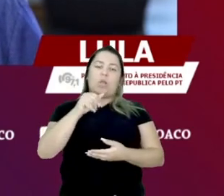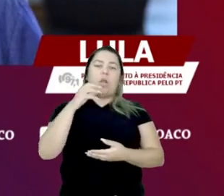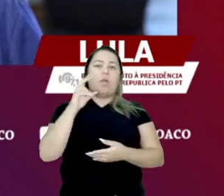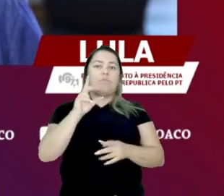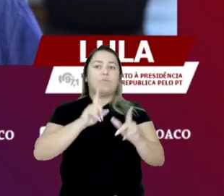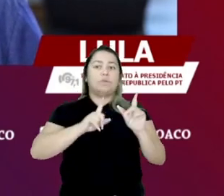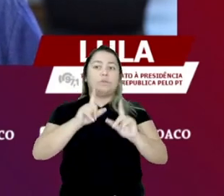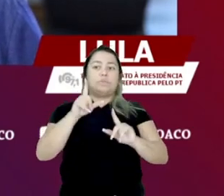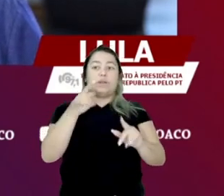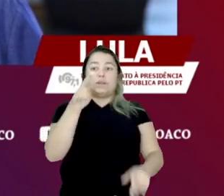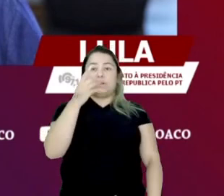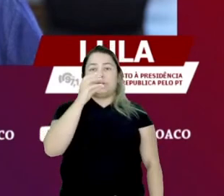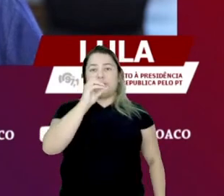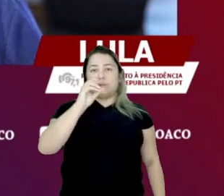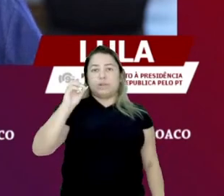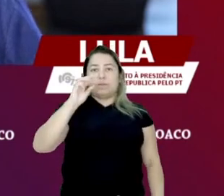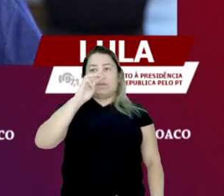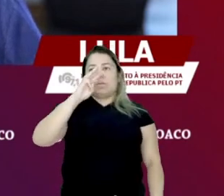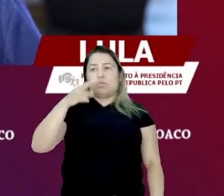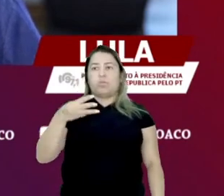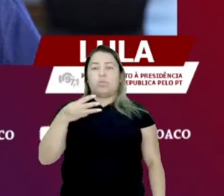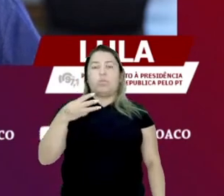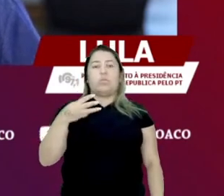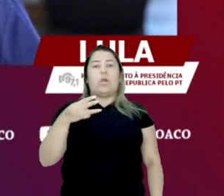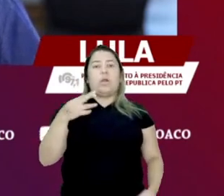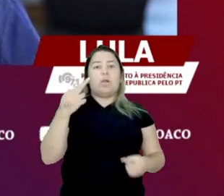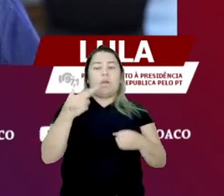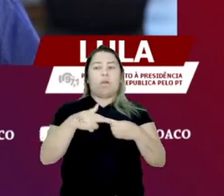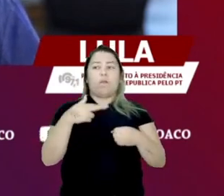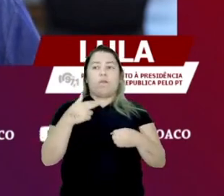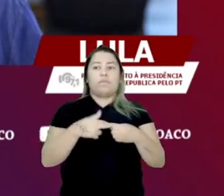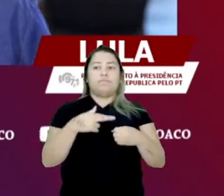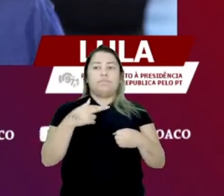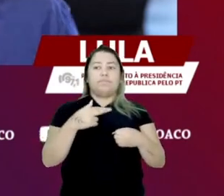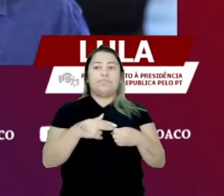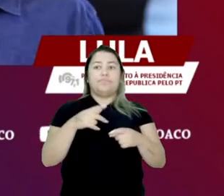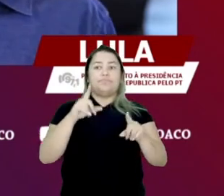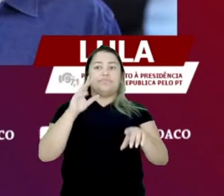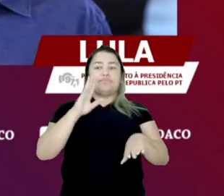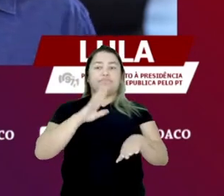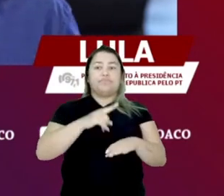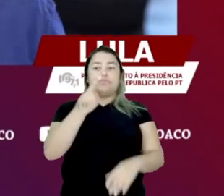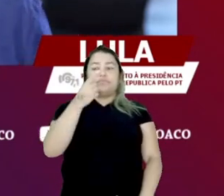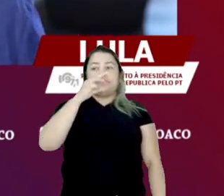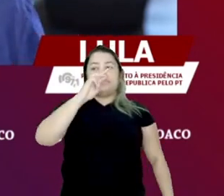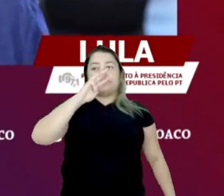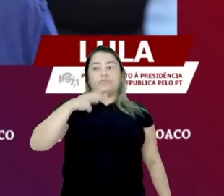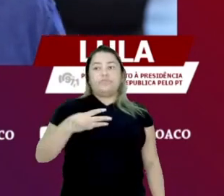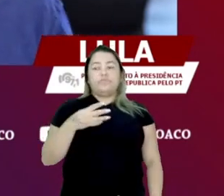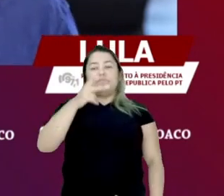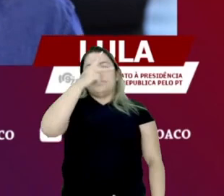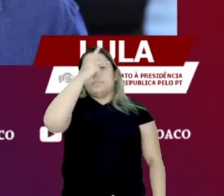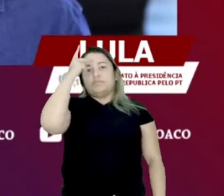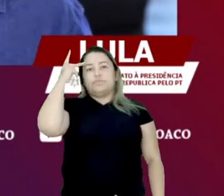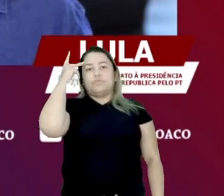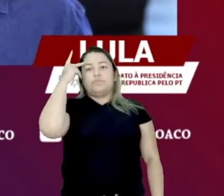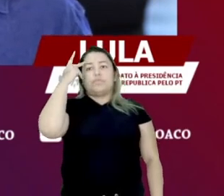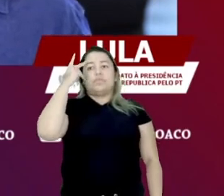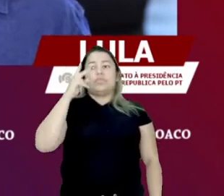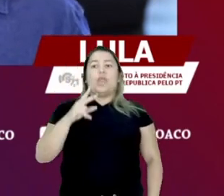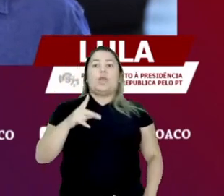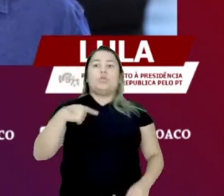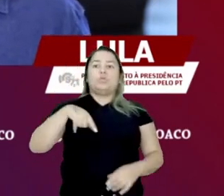nosso Dial 97 FM Itatiaia, a voz do Vale do Aço, e também nas nossas redes sociais e também ao vivaço no canal